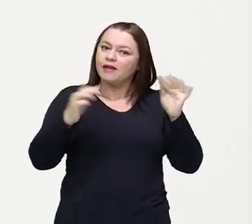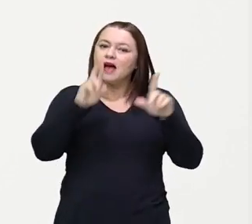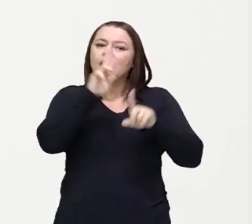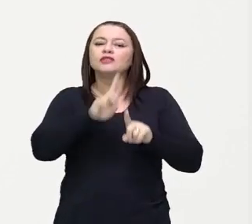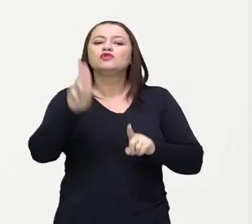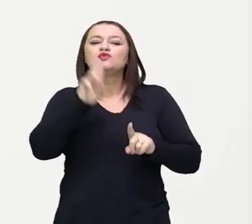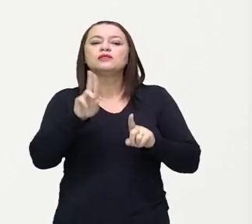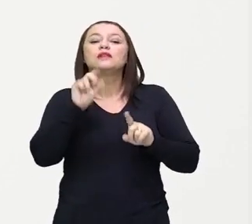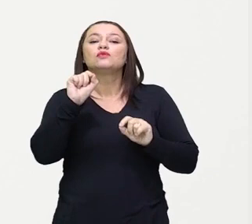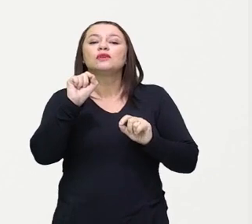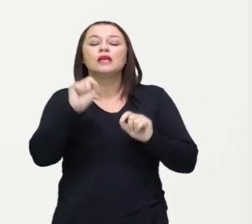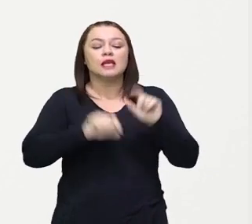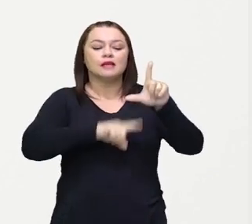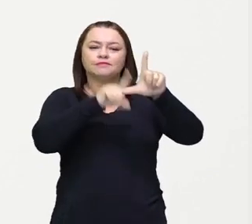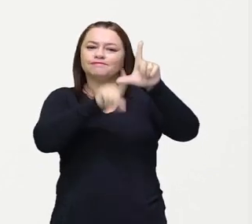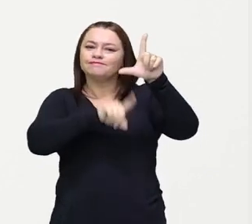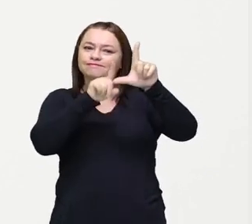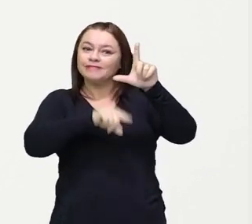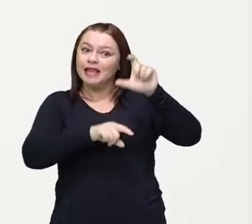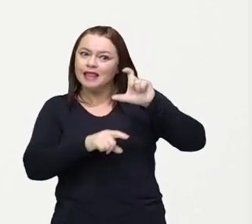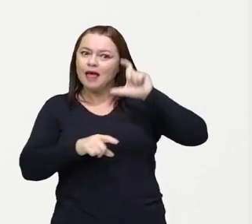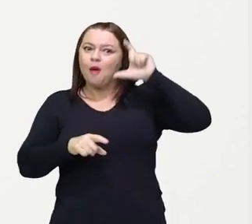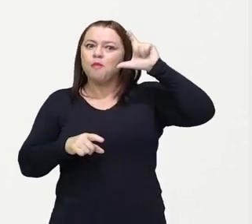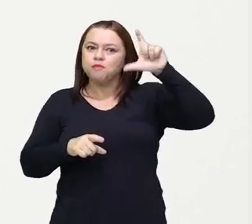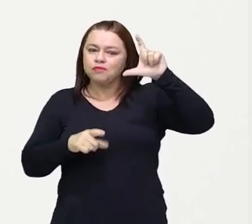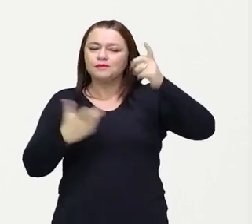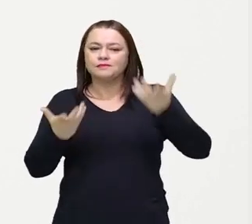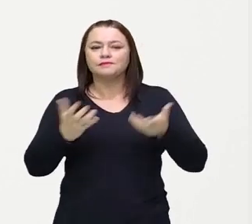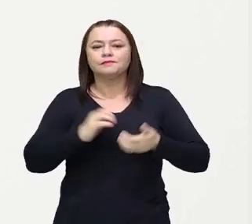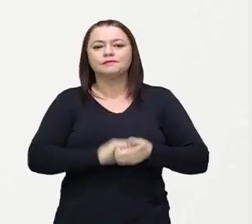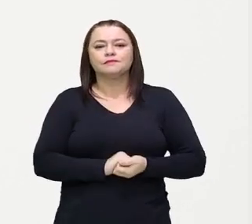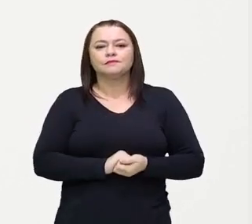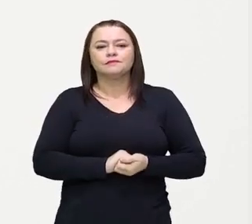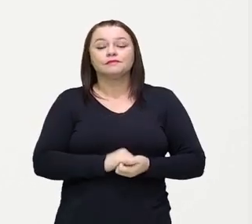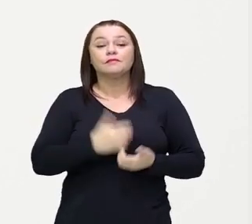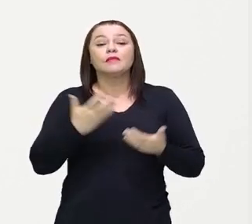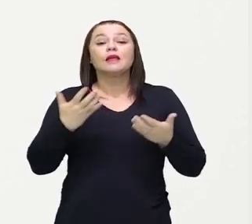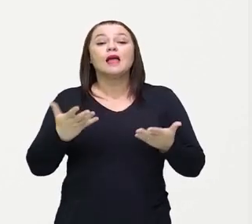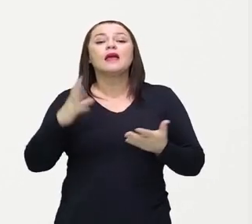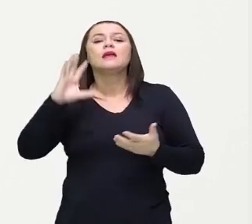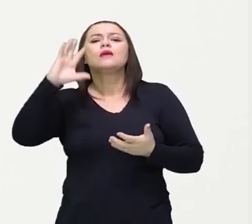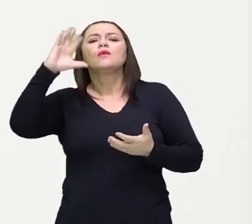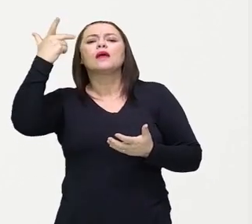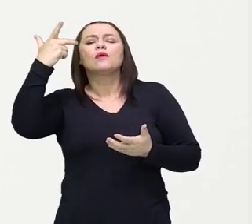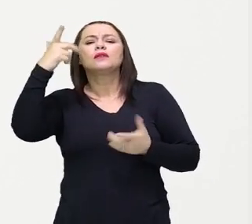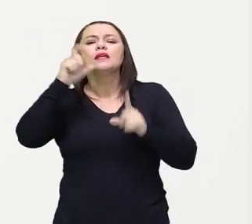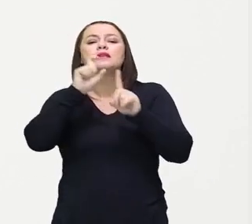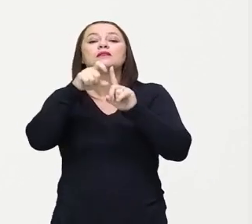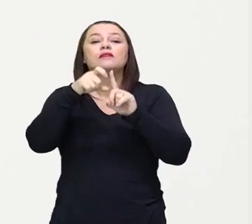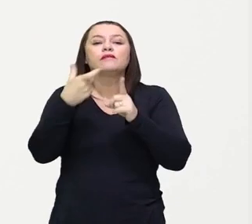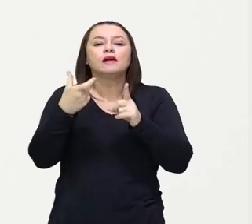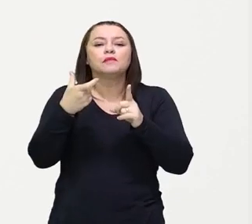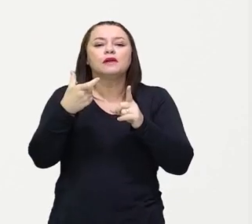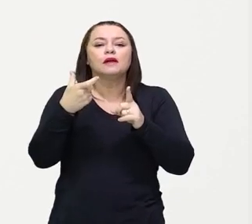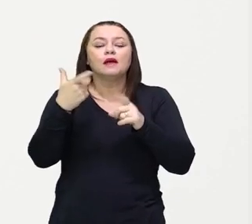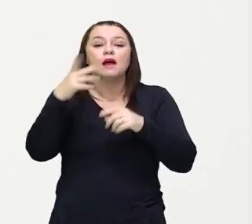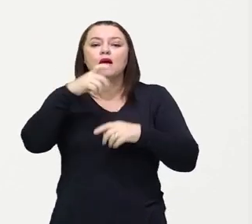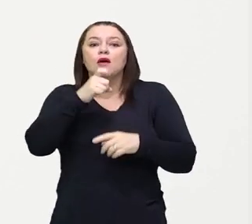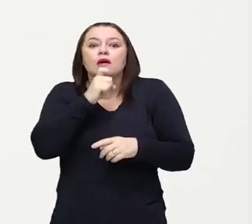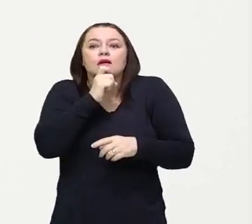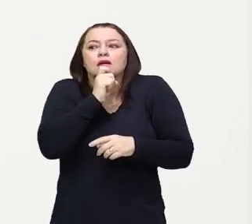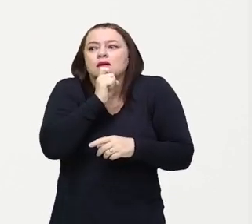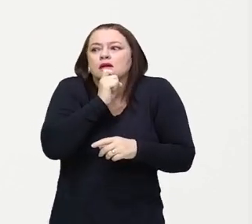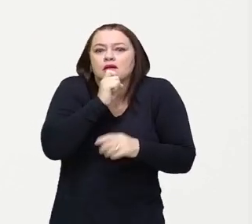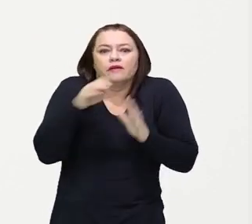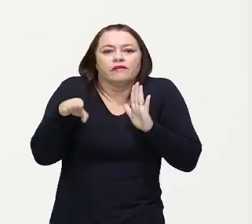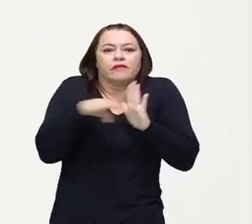frase, ó, o meu parágrafo com letra maiúscula. Quando o inverno chegou, a cigarra não tinha o que comer, enquanto